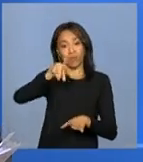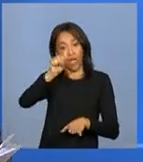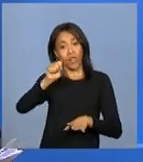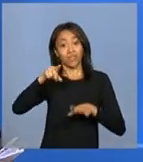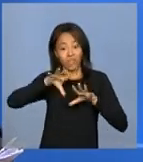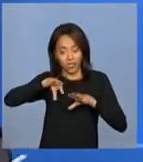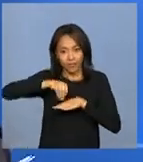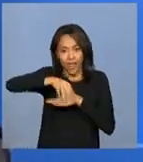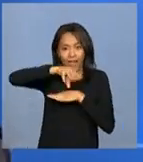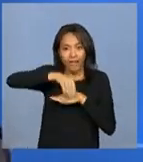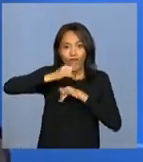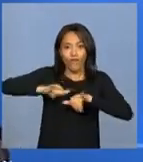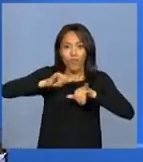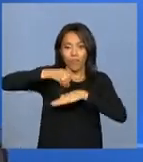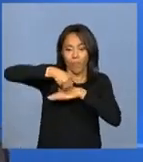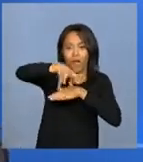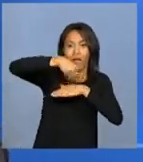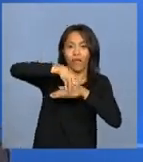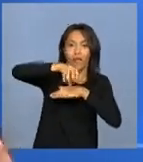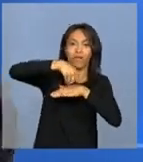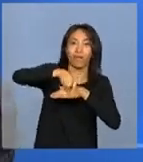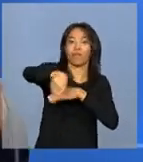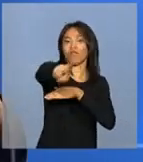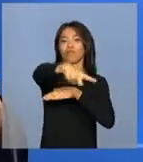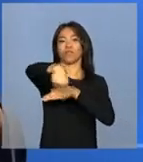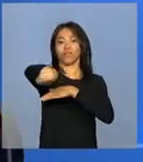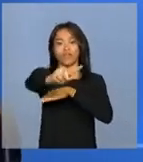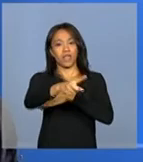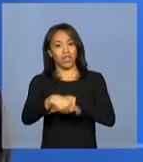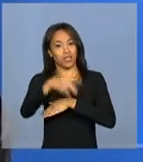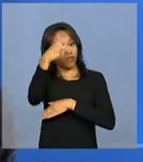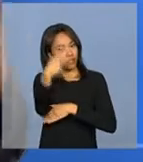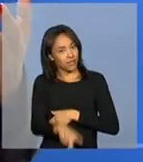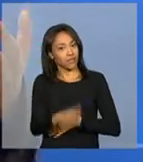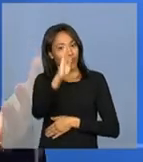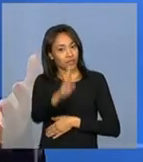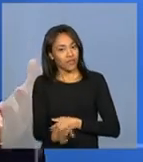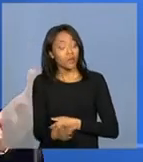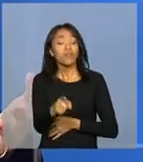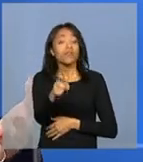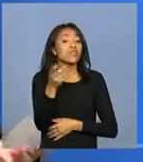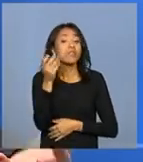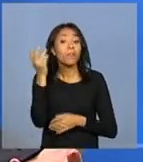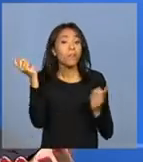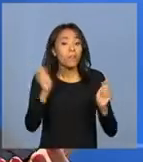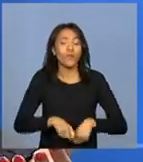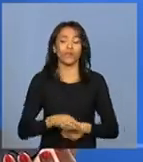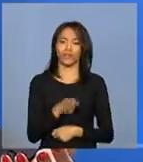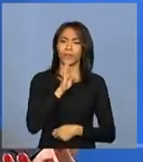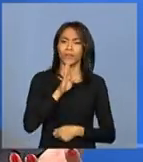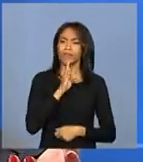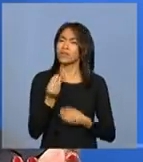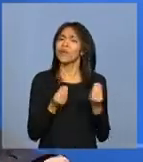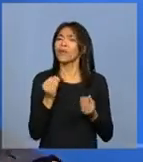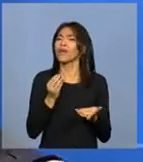informação para você tá realmente cercando você cidadão brasileiro para que você possa conhecer como funciona a todo esse sistema